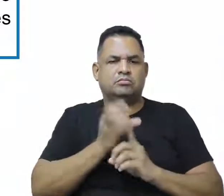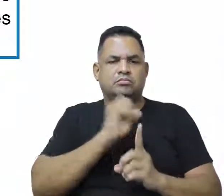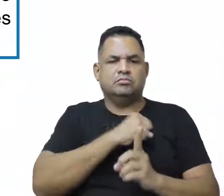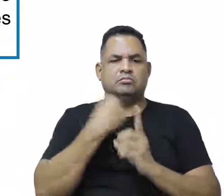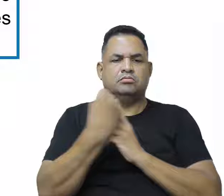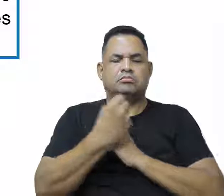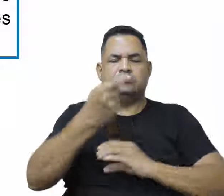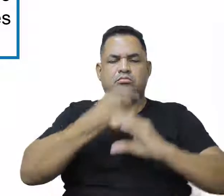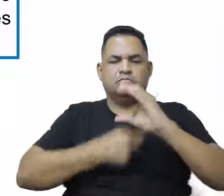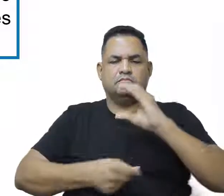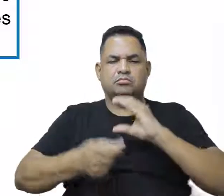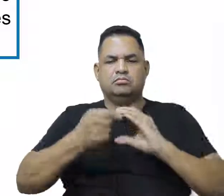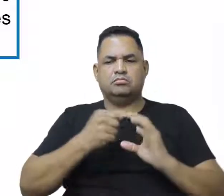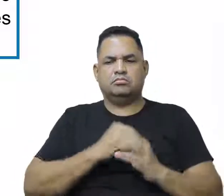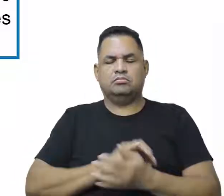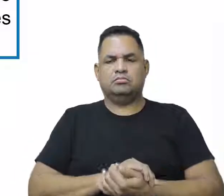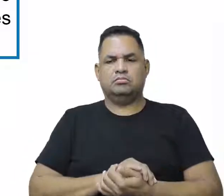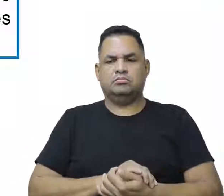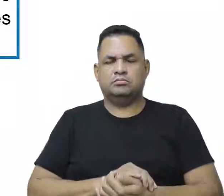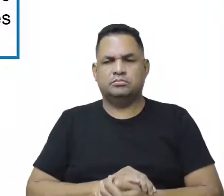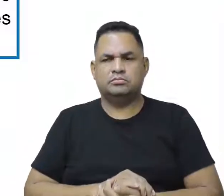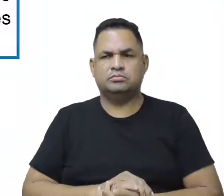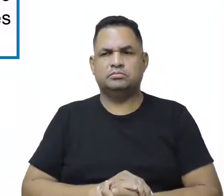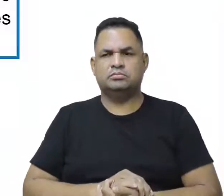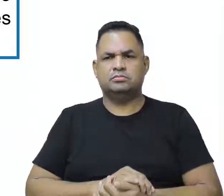dominação nas sociedades capitalistas.